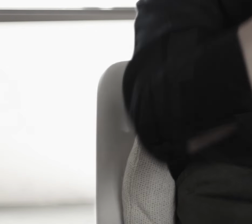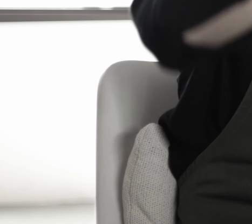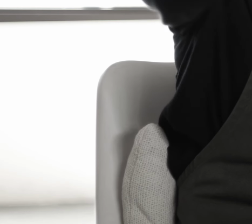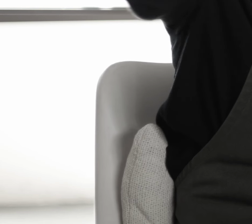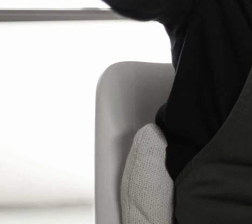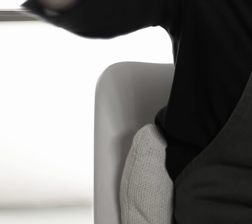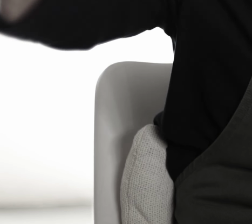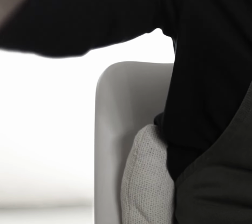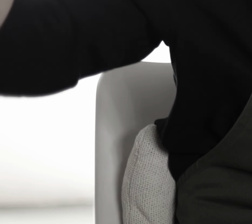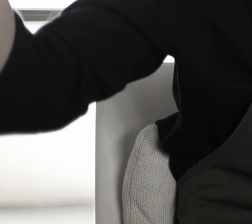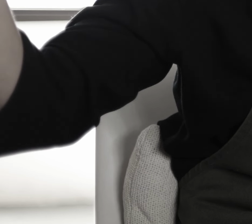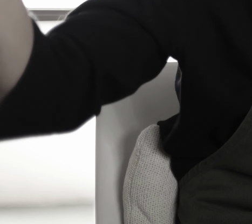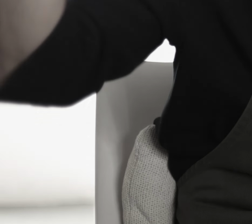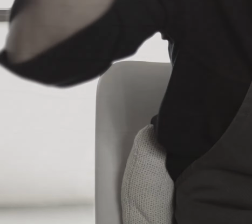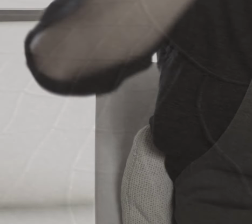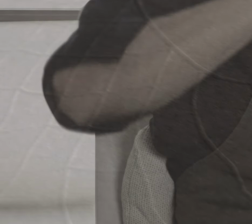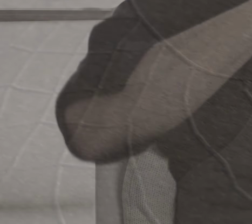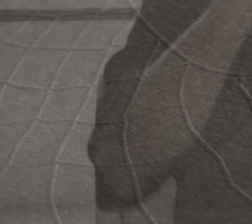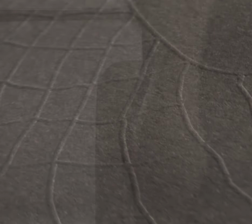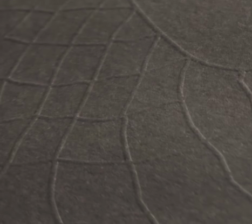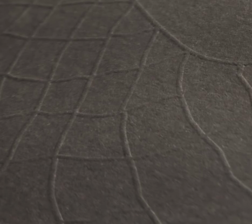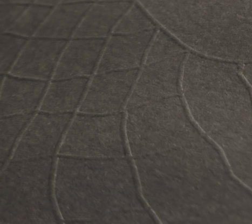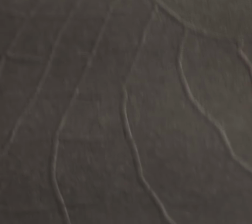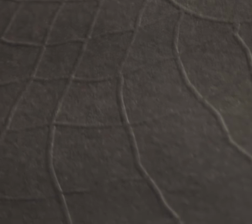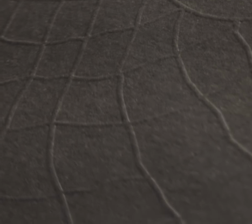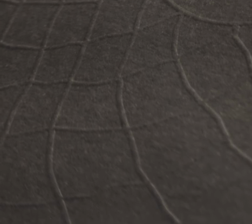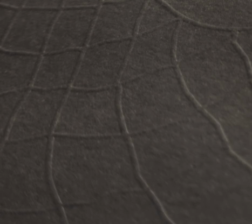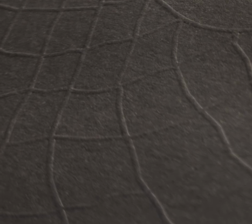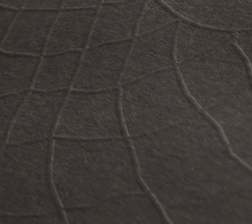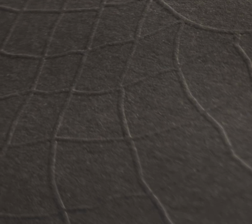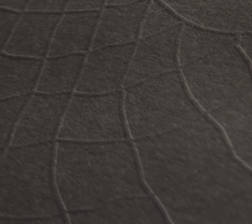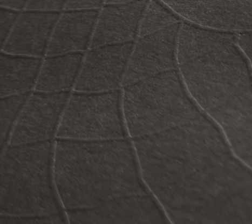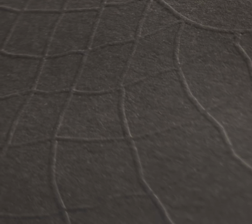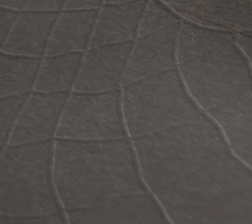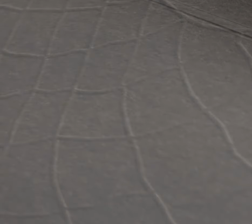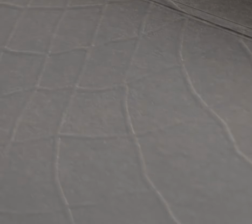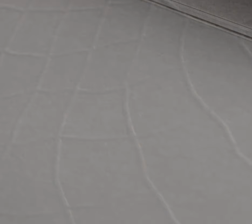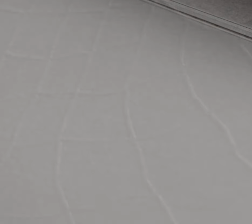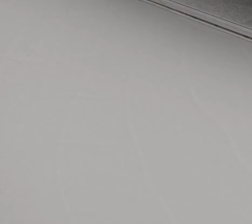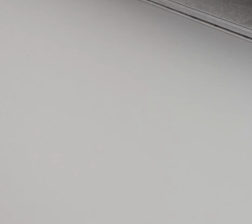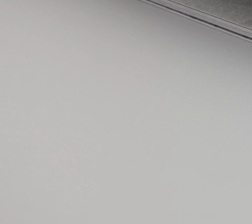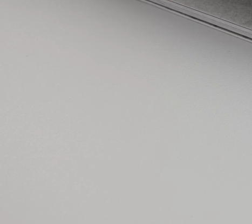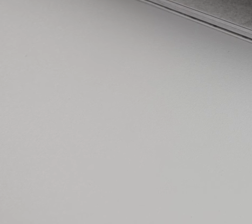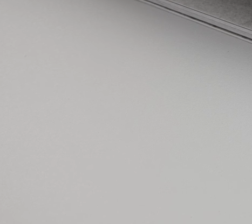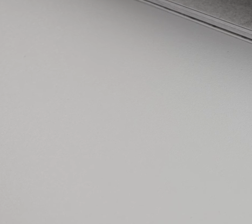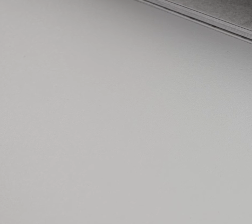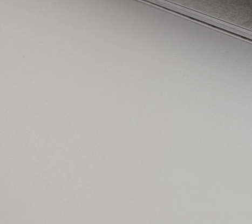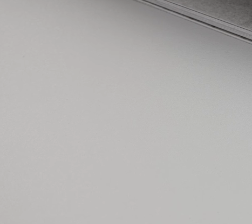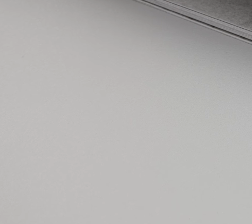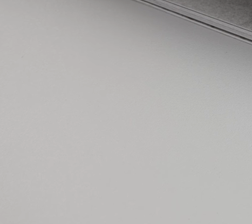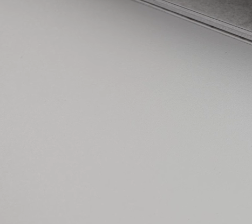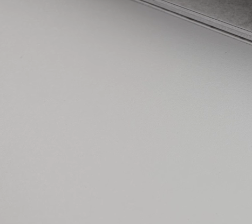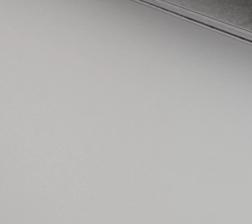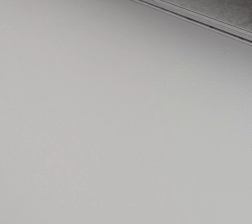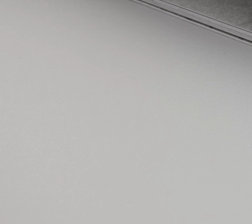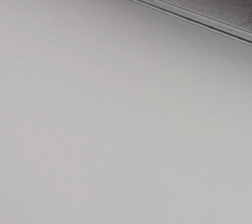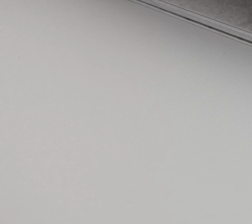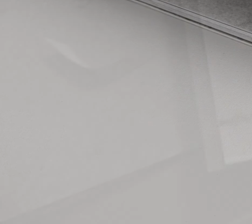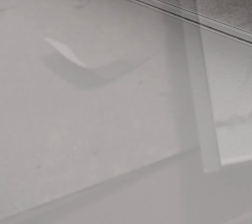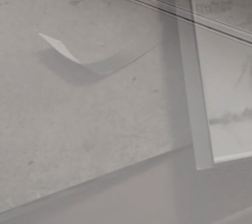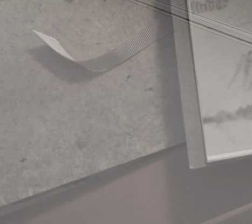loiros lisos até a altura dos ombros, tem olhos azuis e lábios finos. Usa camisa preta e avental